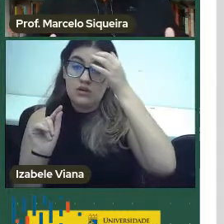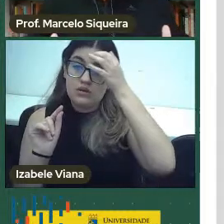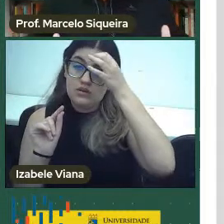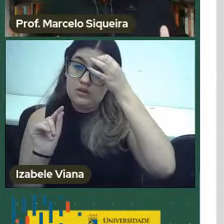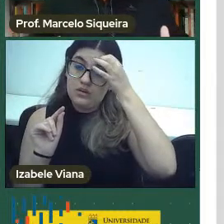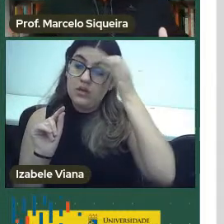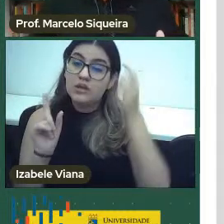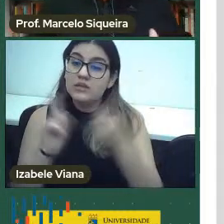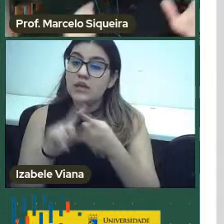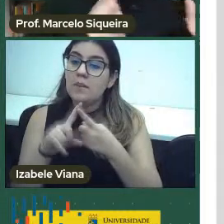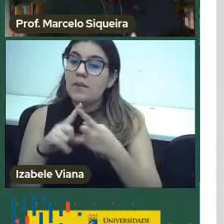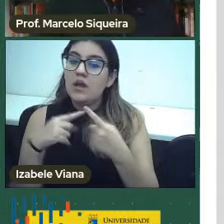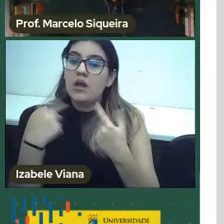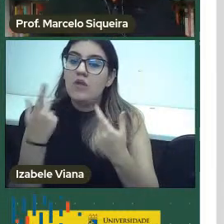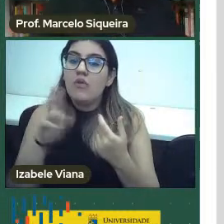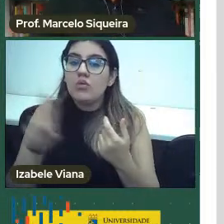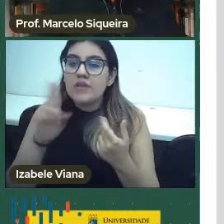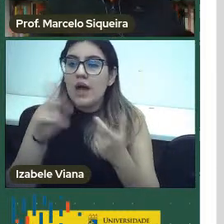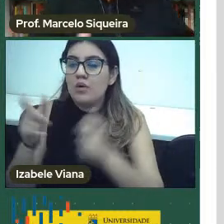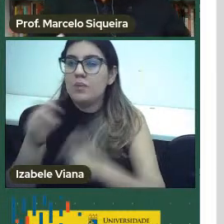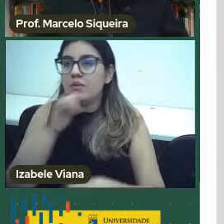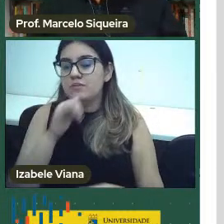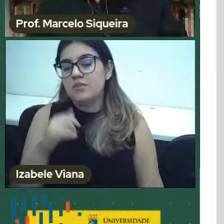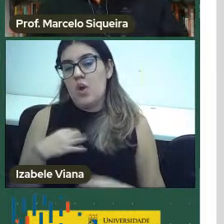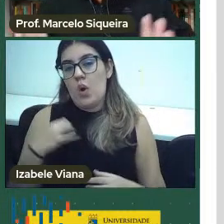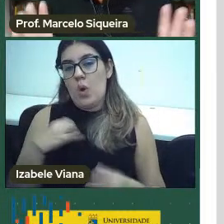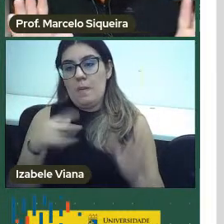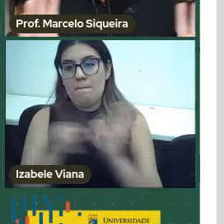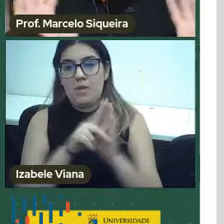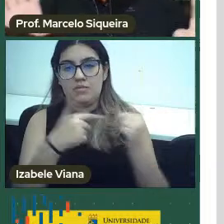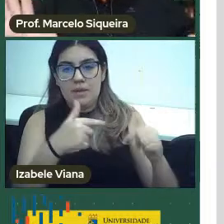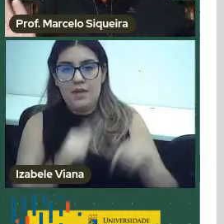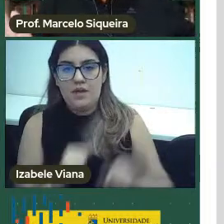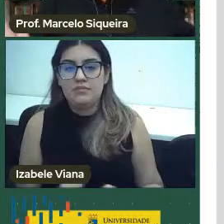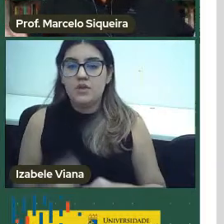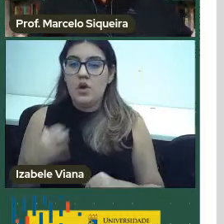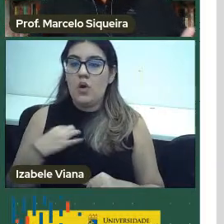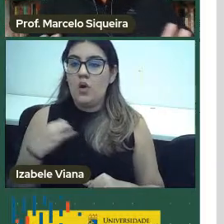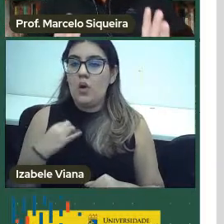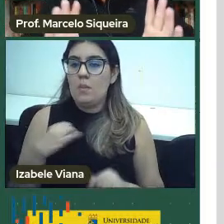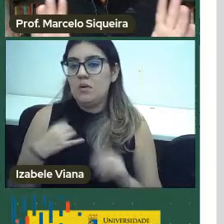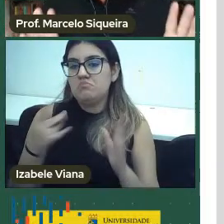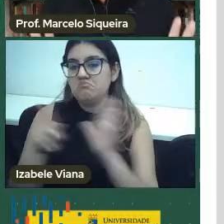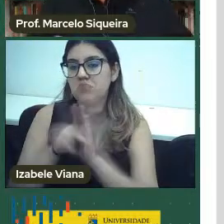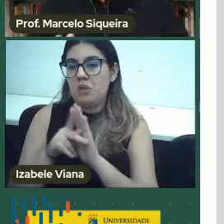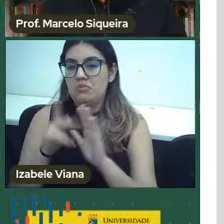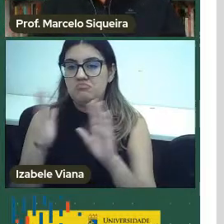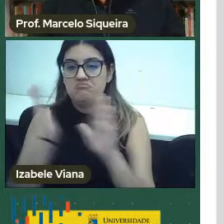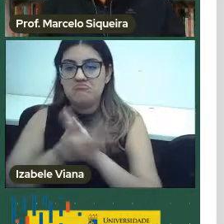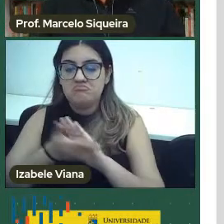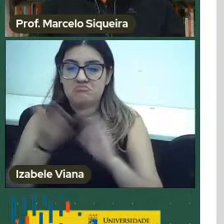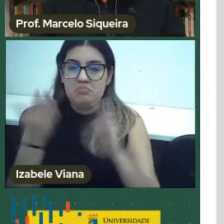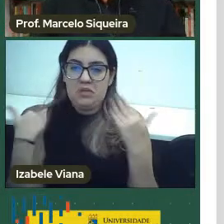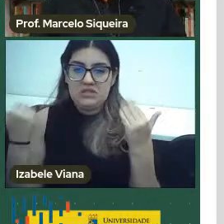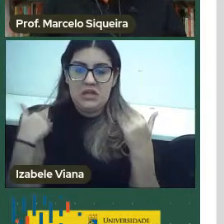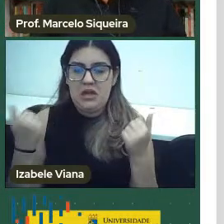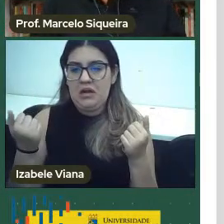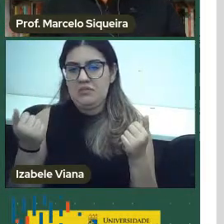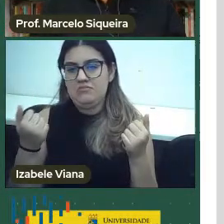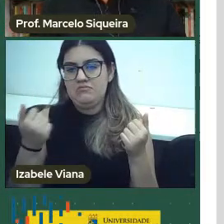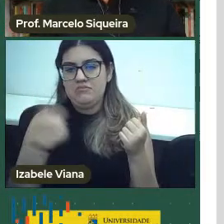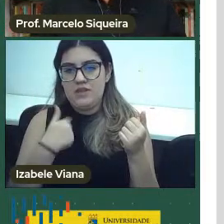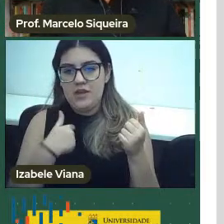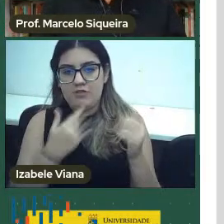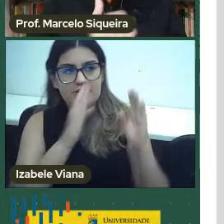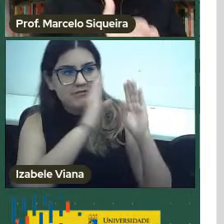uso. Né? Ou seja, roupas para ir para trabalhar, roupas para sair. Né? Eu tenho mais ou menos uma ideia. Ou